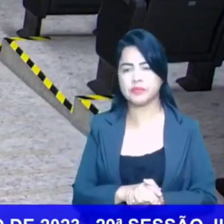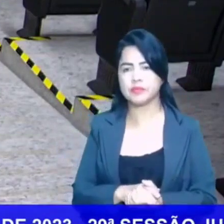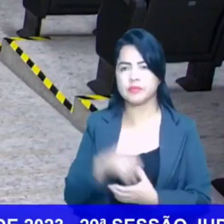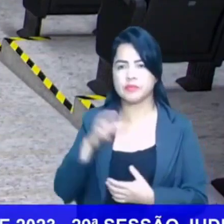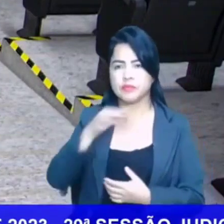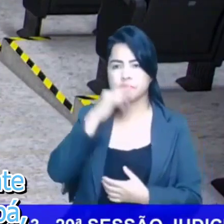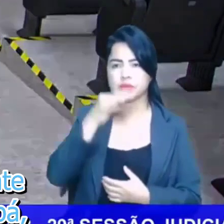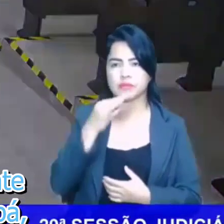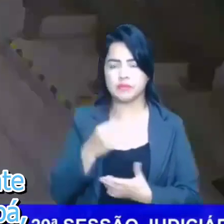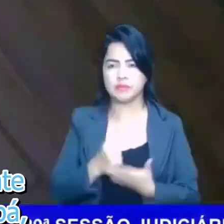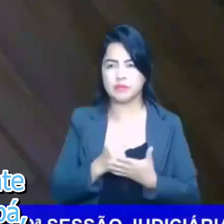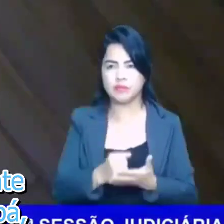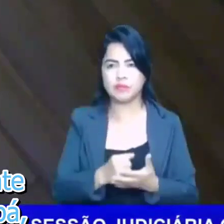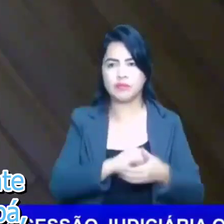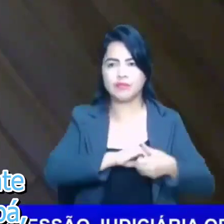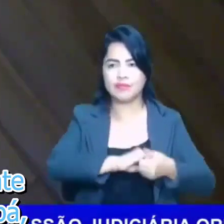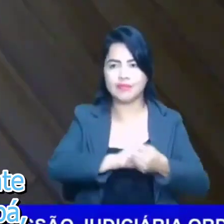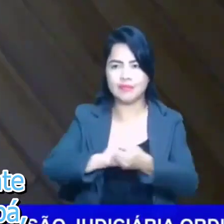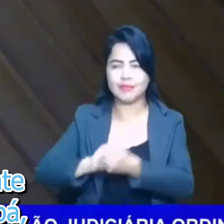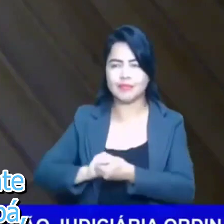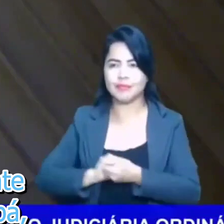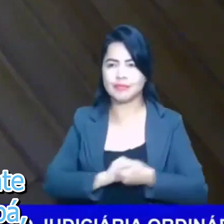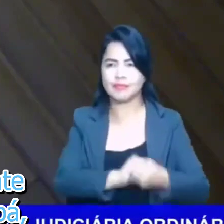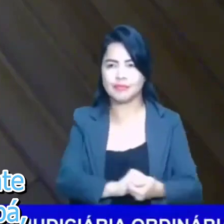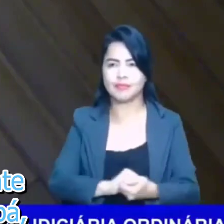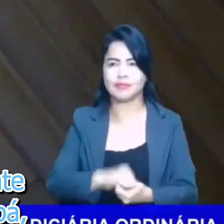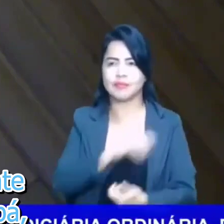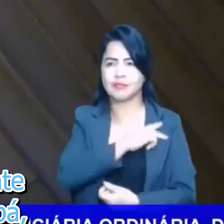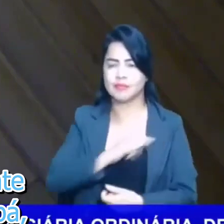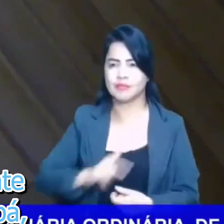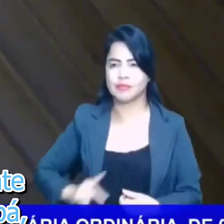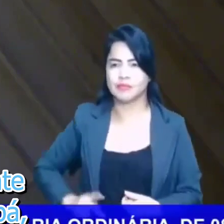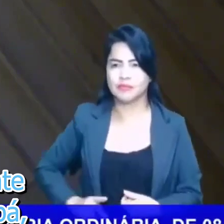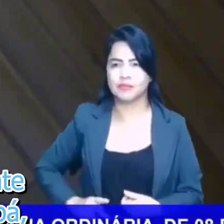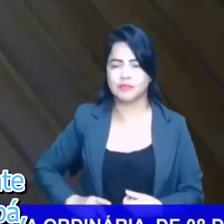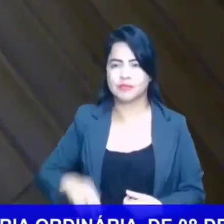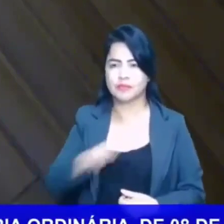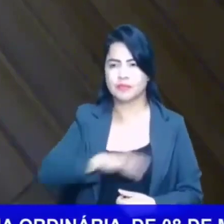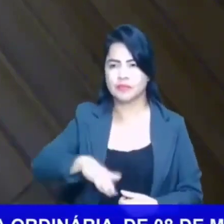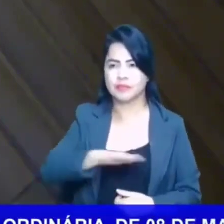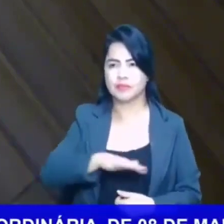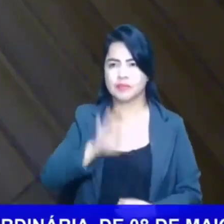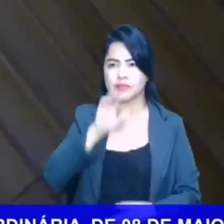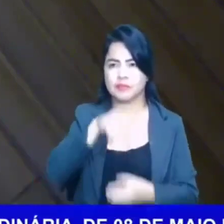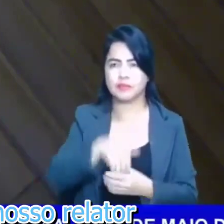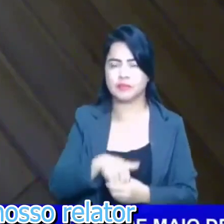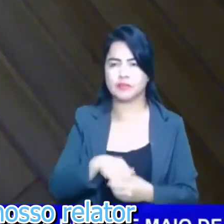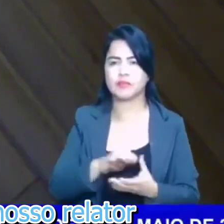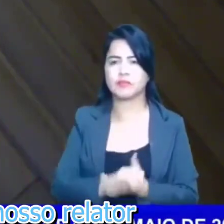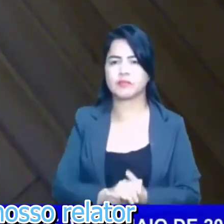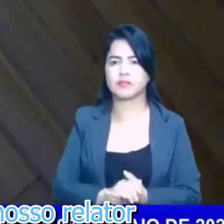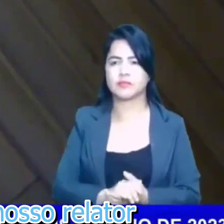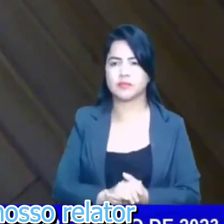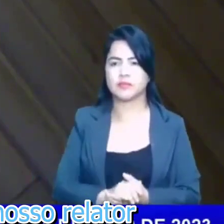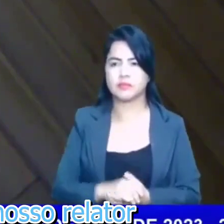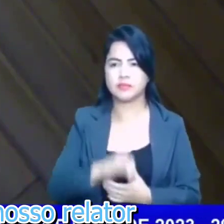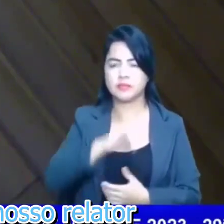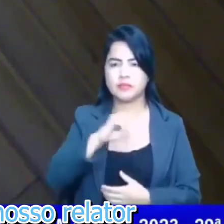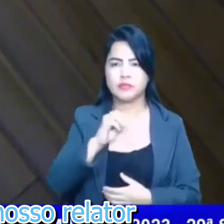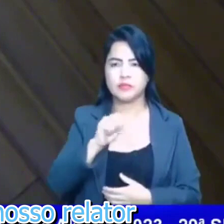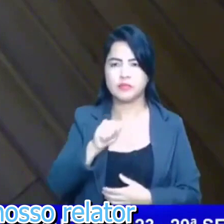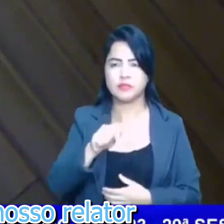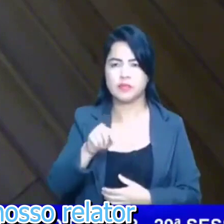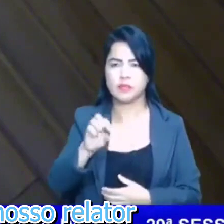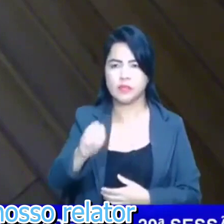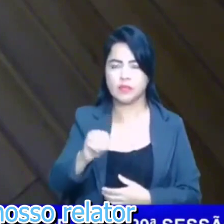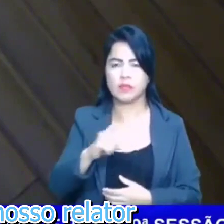oral. Saúdo primeiramente Vossa Excelência, presidente. Imagem direcionada ao doutor Fábio, que está vestido com sua toga. João Guilherme Lages. É uma mente